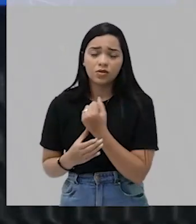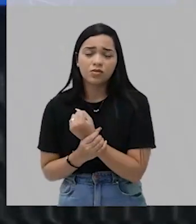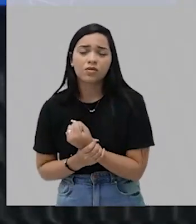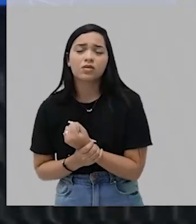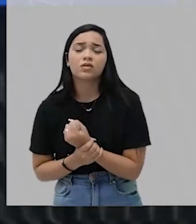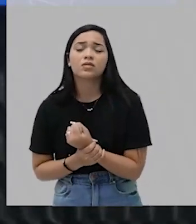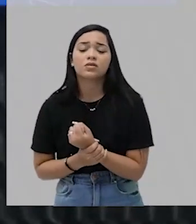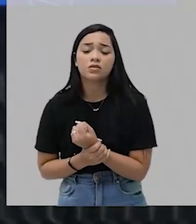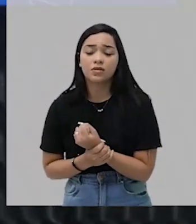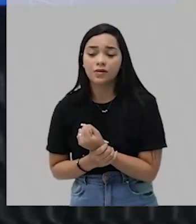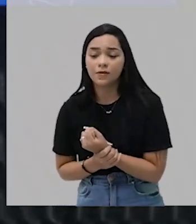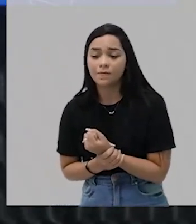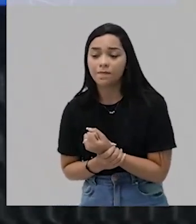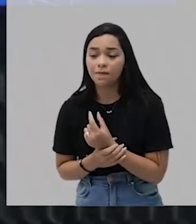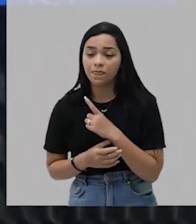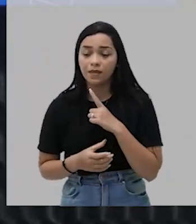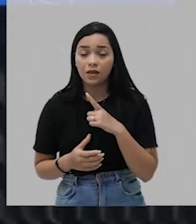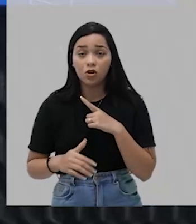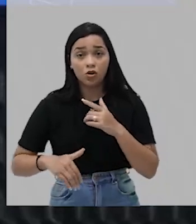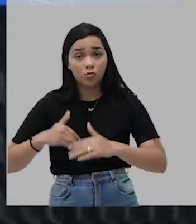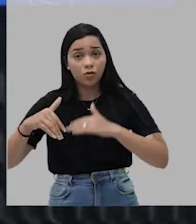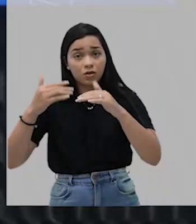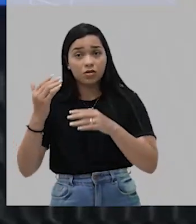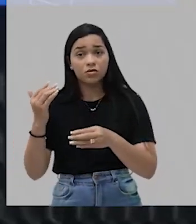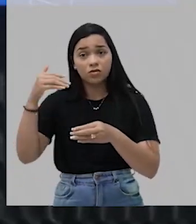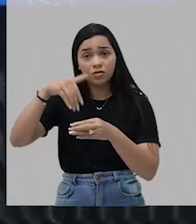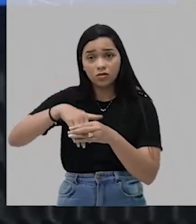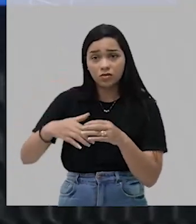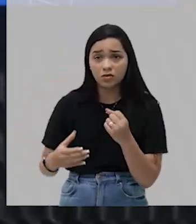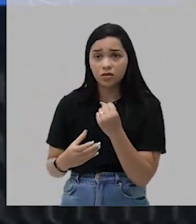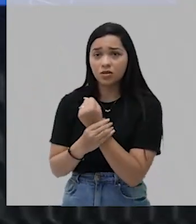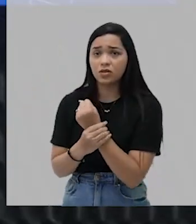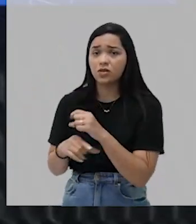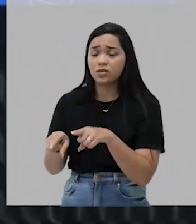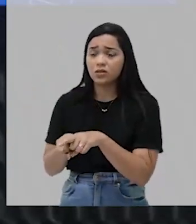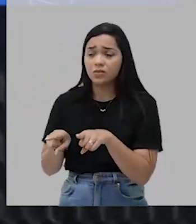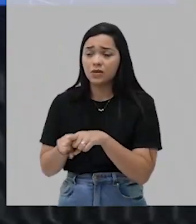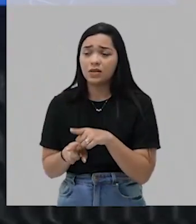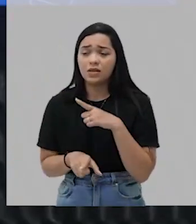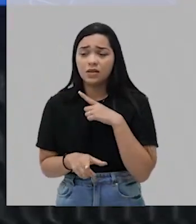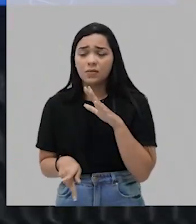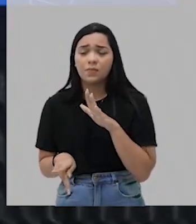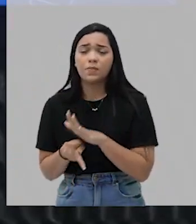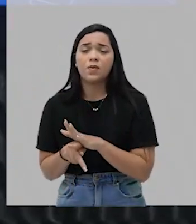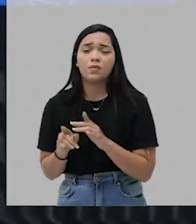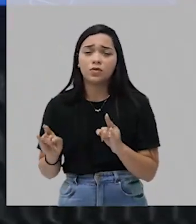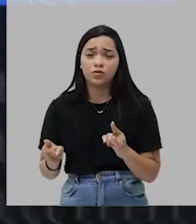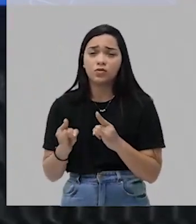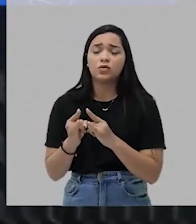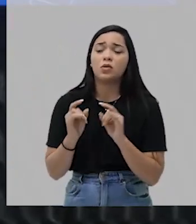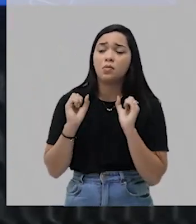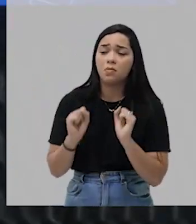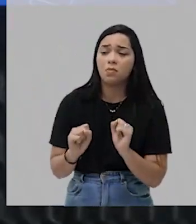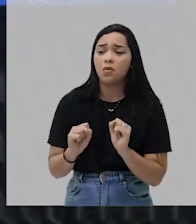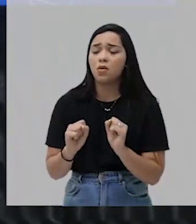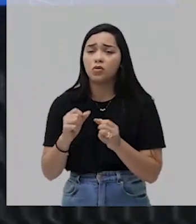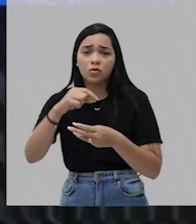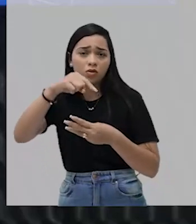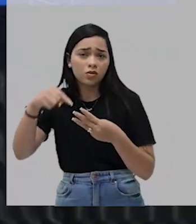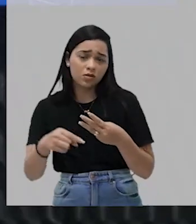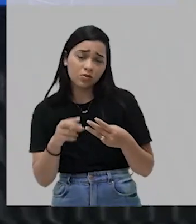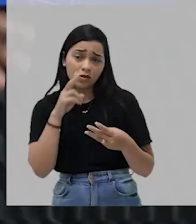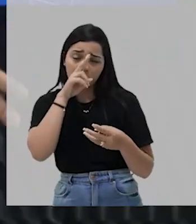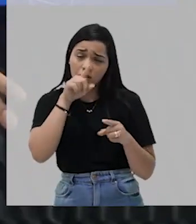segurança, garantindo um processo eleitoral com segurança, garantindo o funcionamento das instituições, seja o executivo, legislativo,